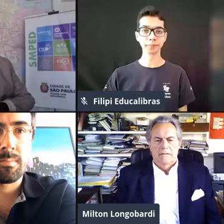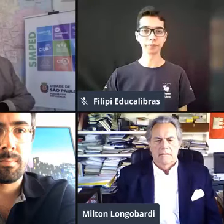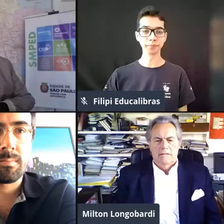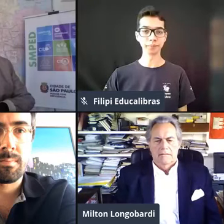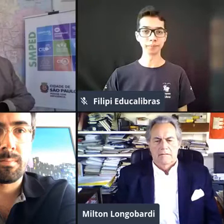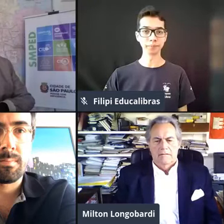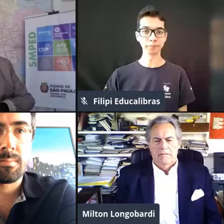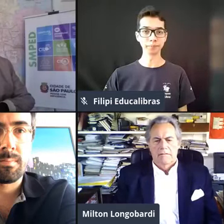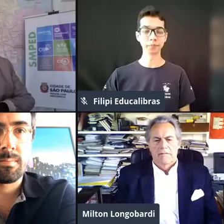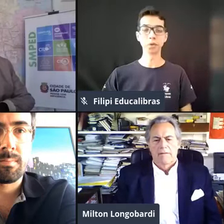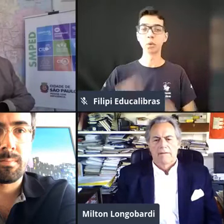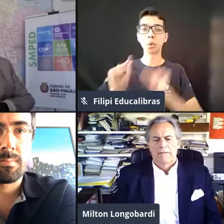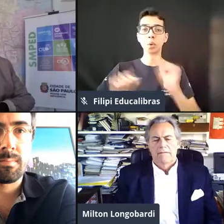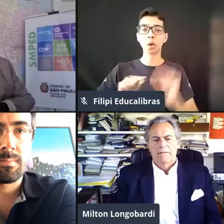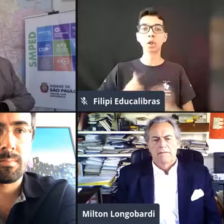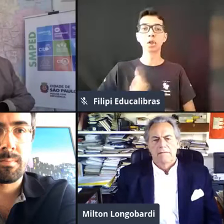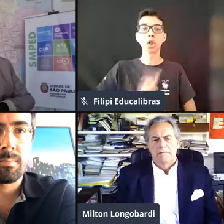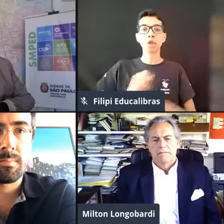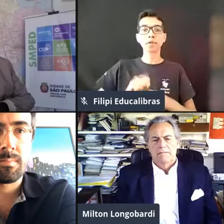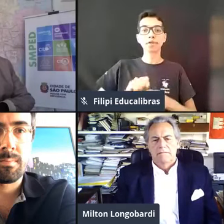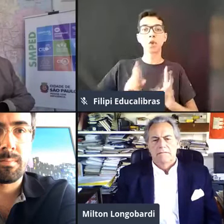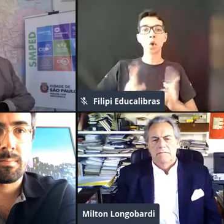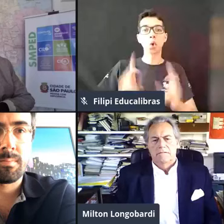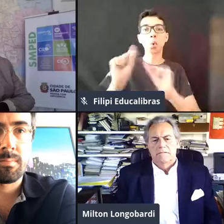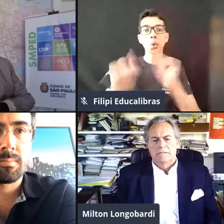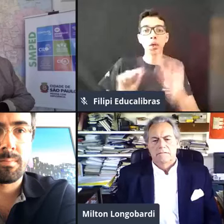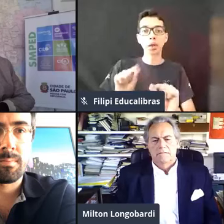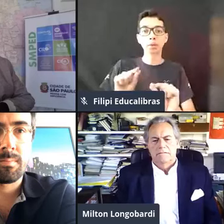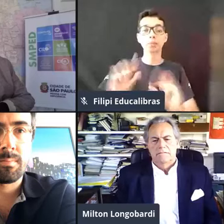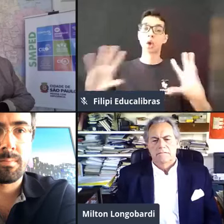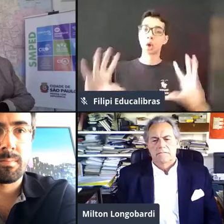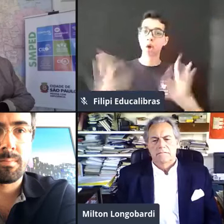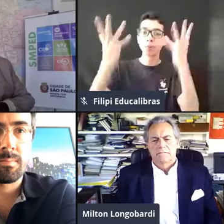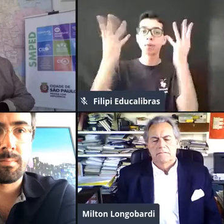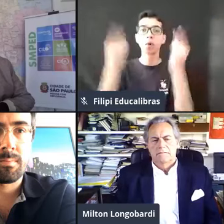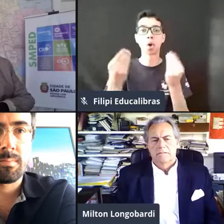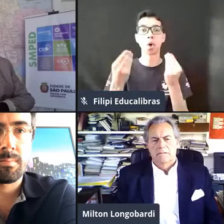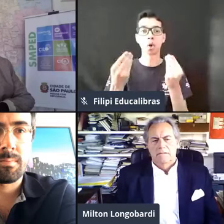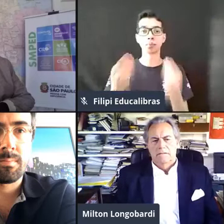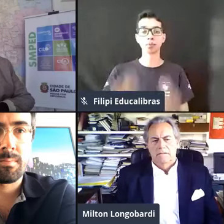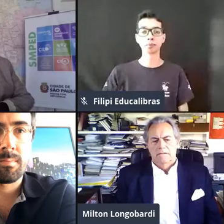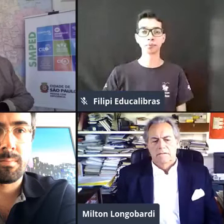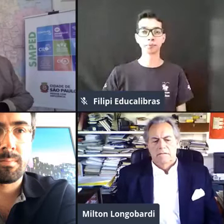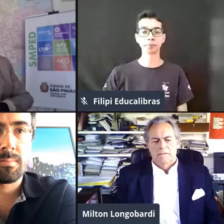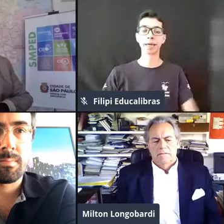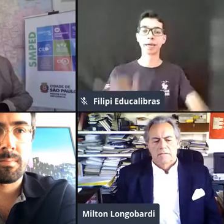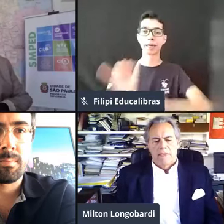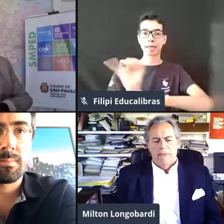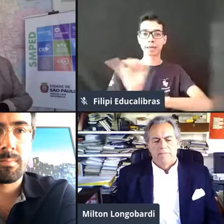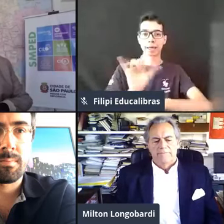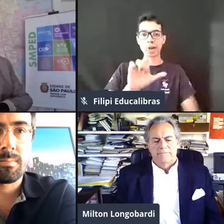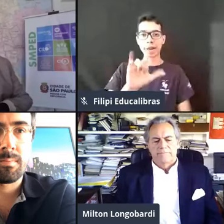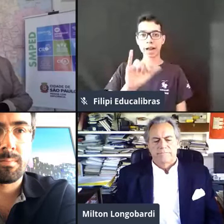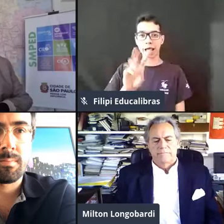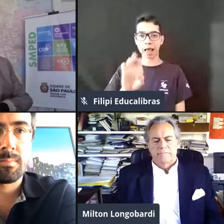O que nós vamos continuar fazendo? Comemorando como? Fazendo lives e